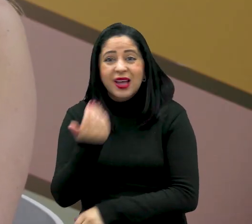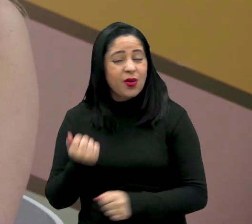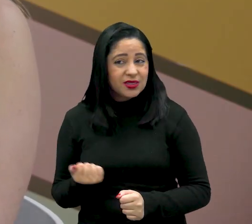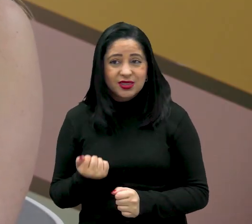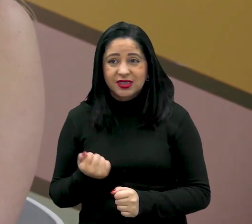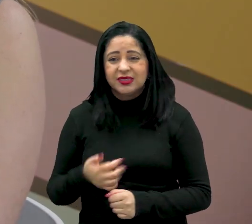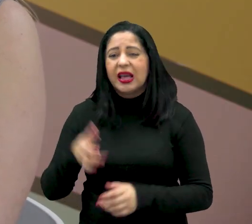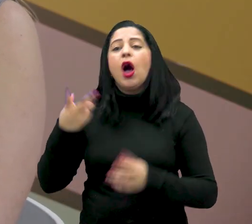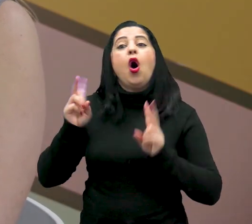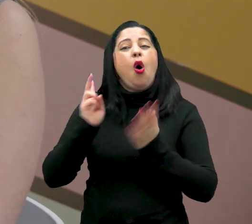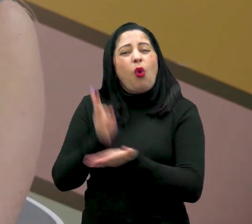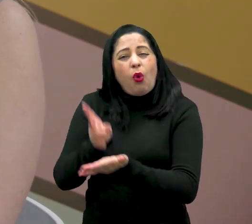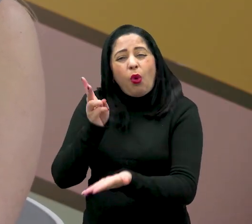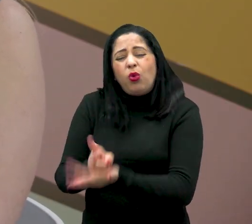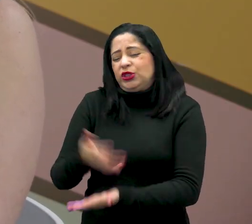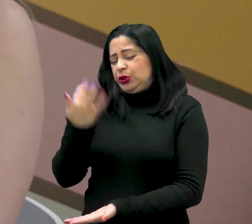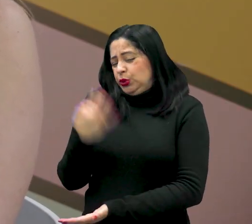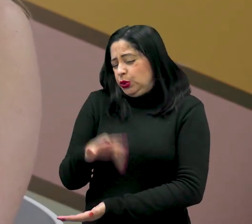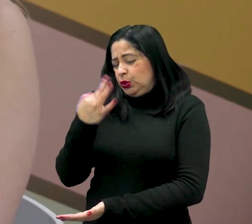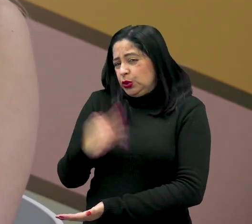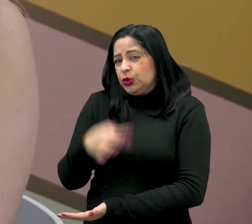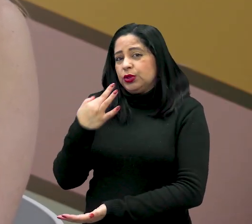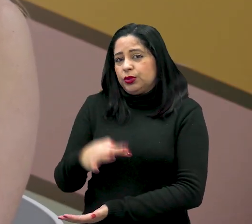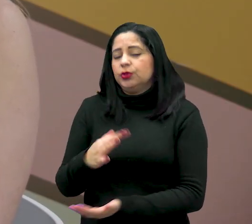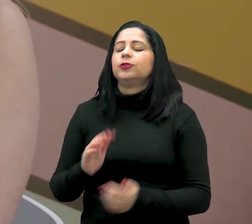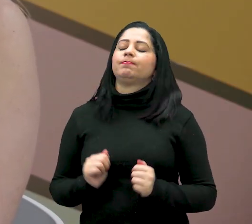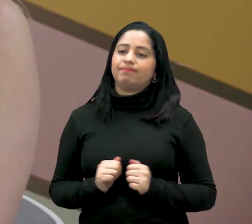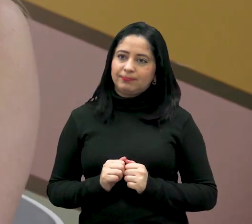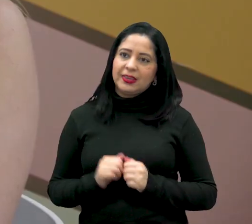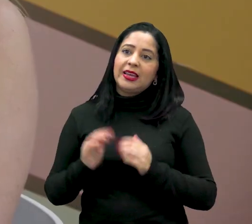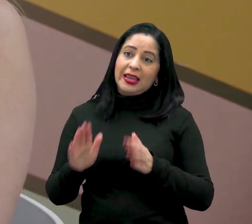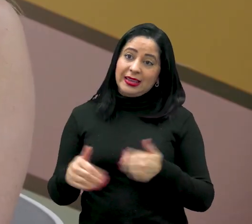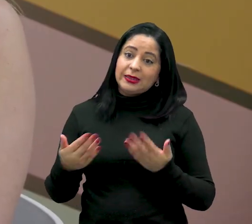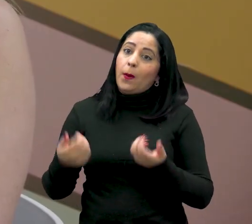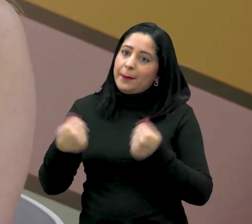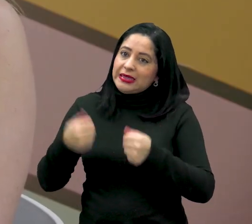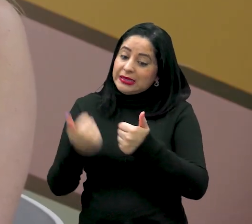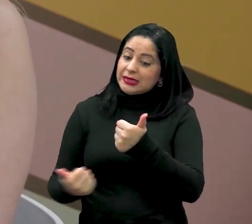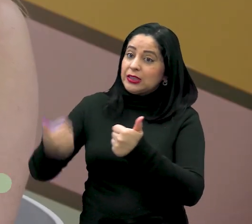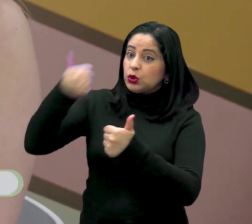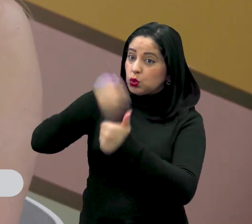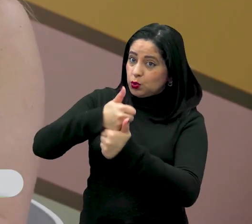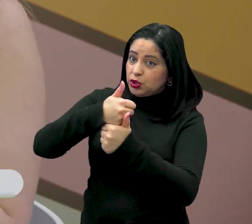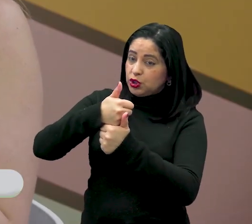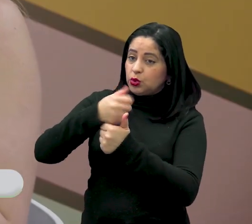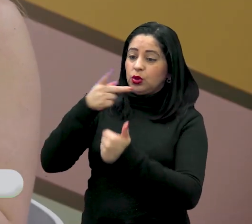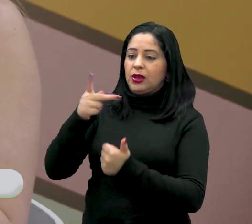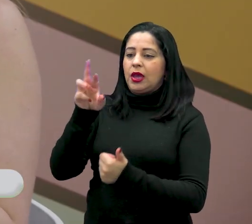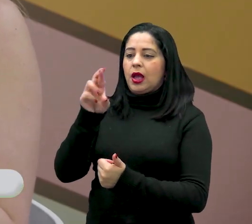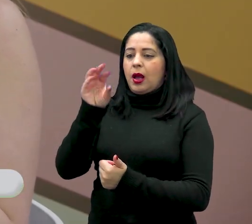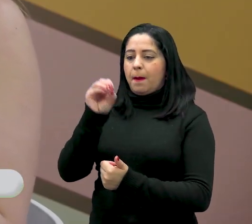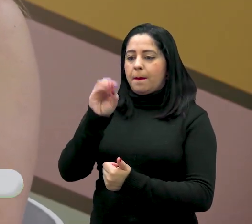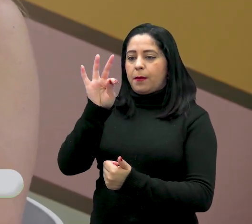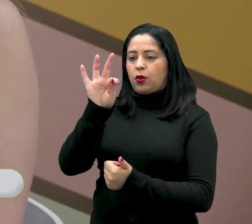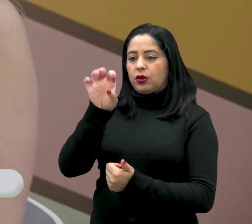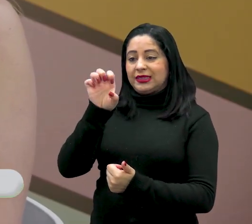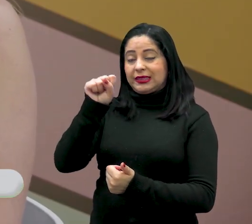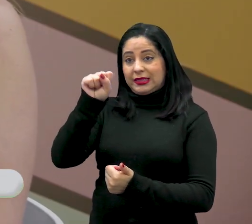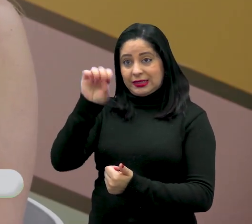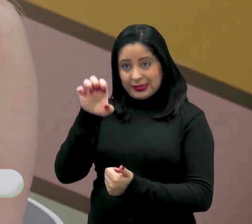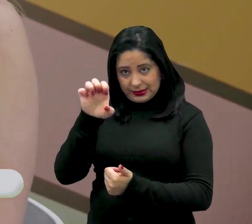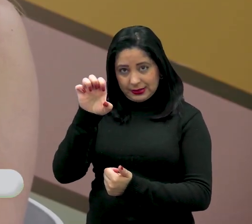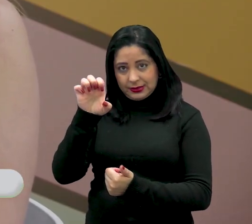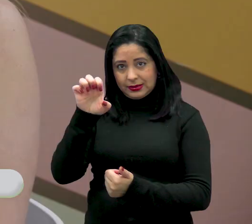suficientes para tirar a dor do paciente, para ter uma qualidade de vida, indica-se a prótese. Casos que já são muito graves